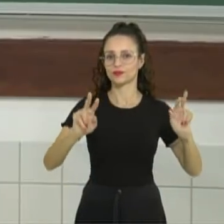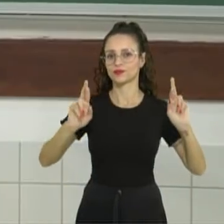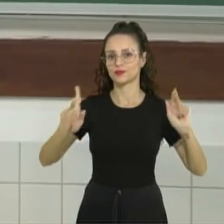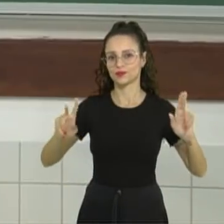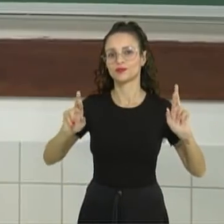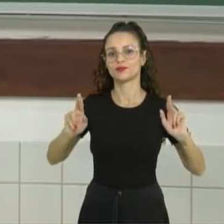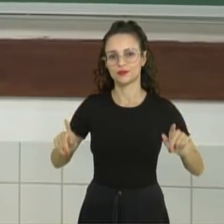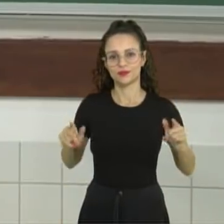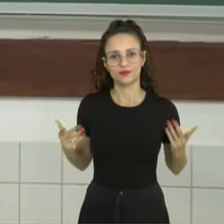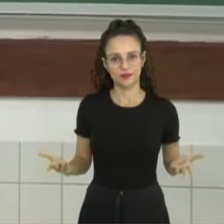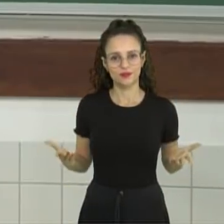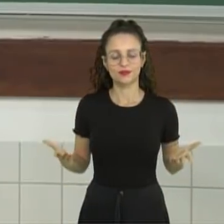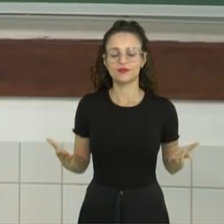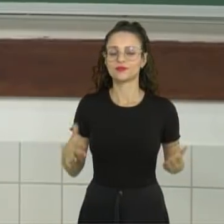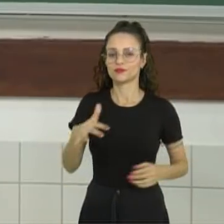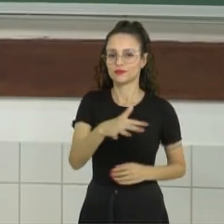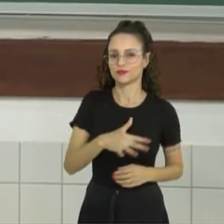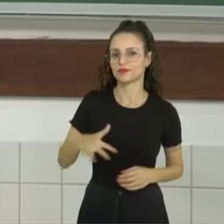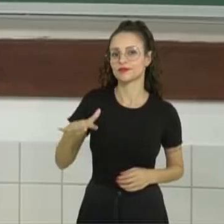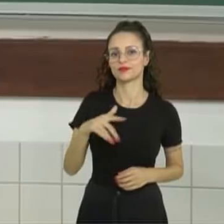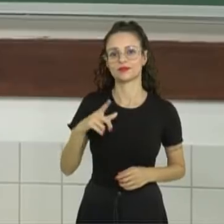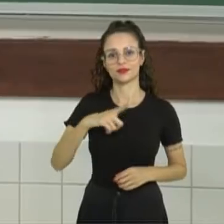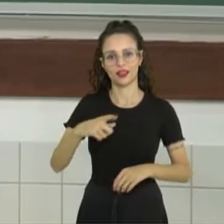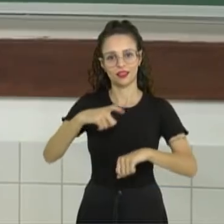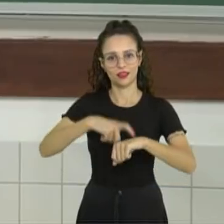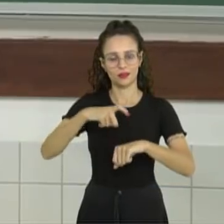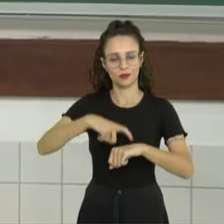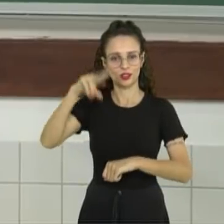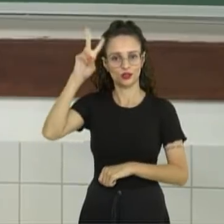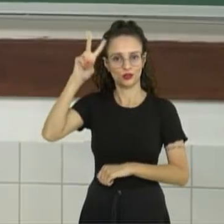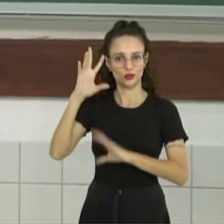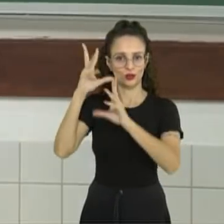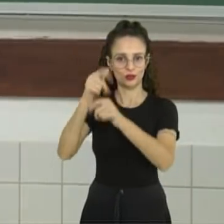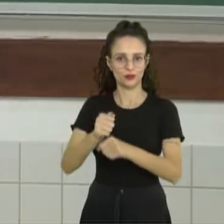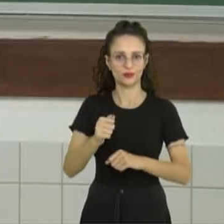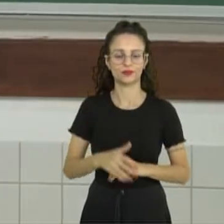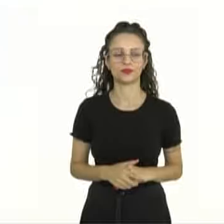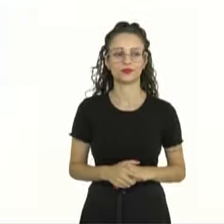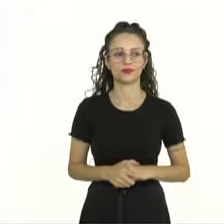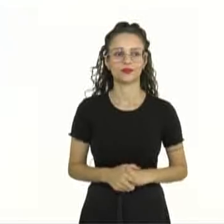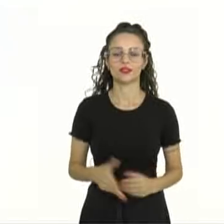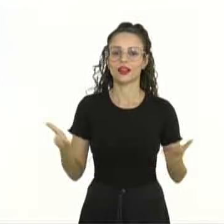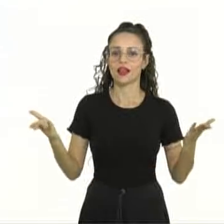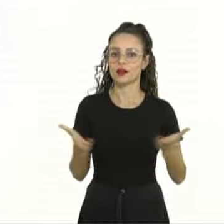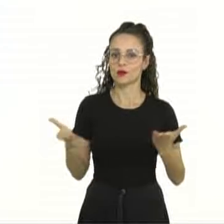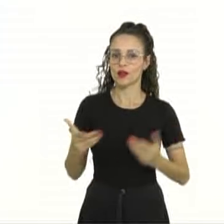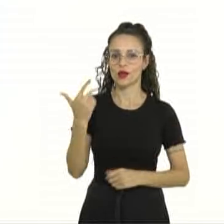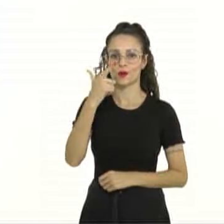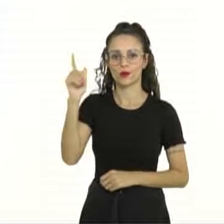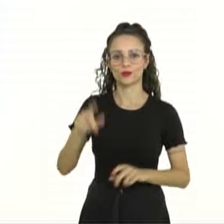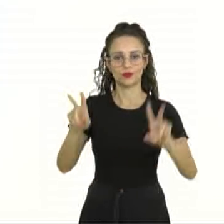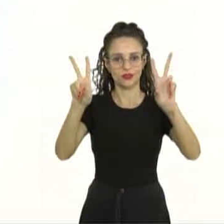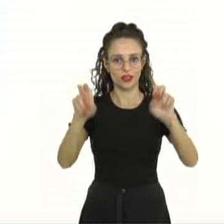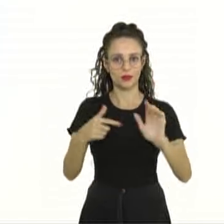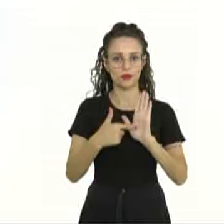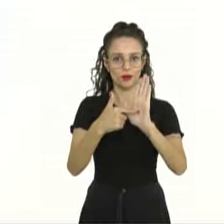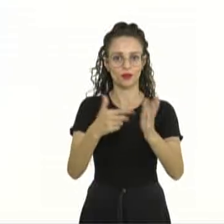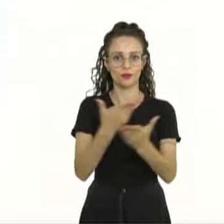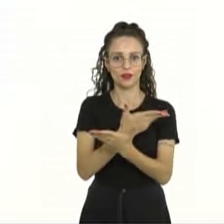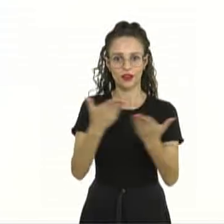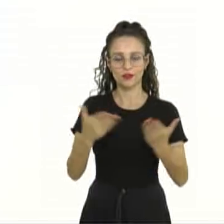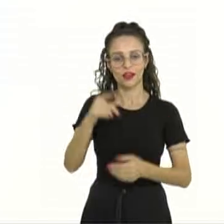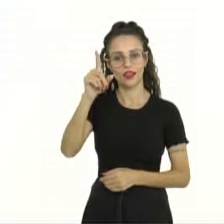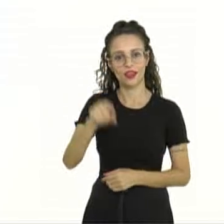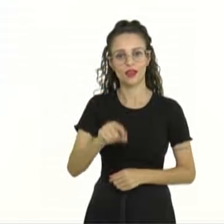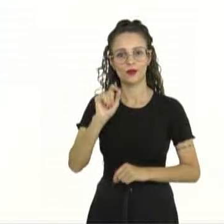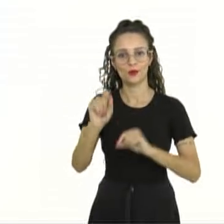histórico, geográfico, tem o seu tempo histórico. Agora tem um outro tema que eu trago para vocês. Essa é